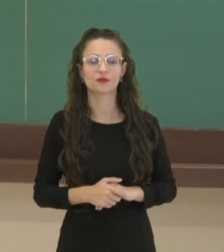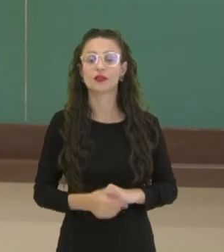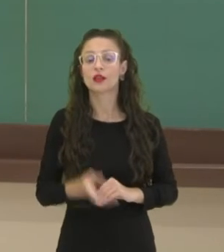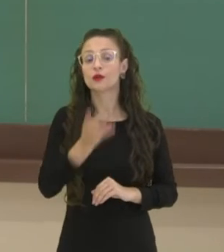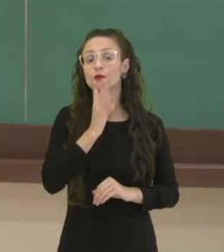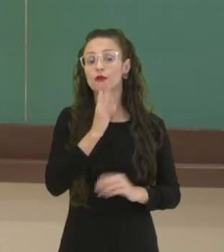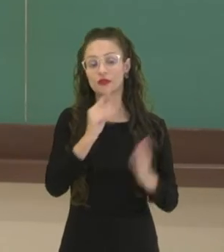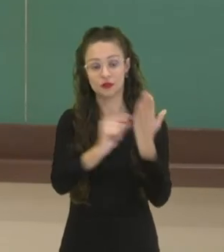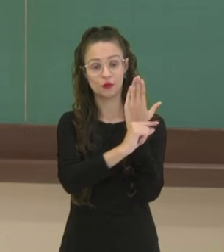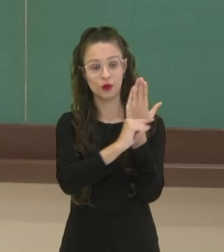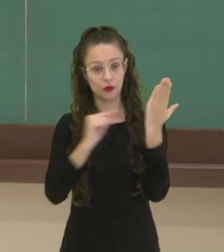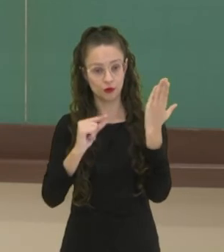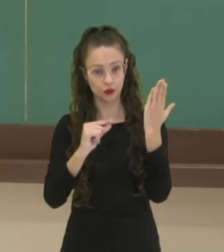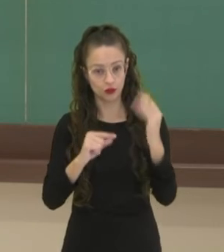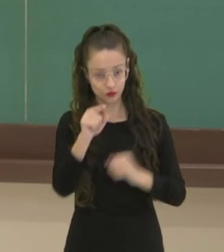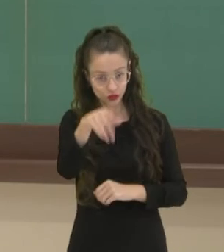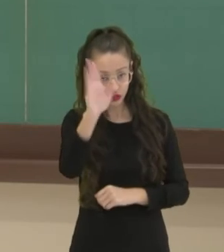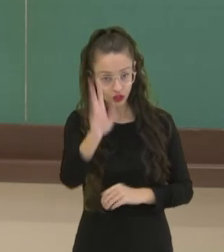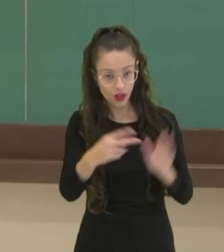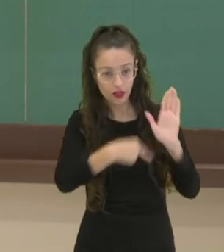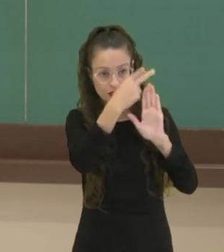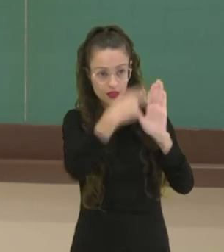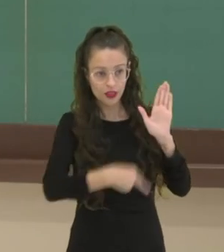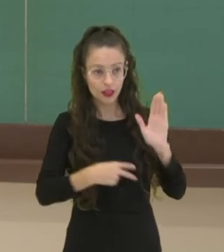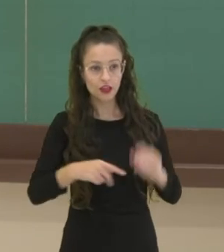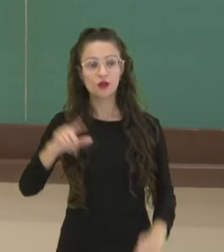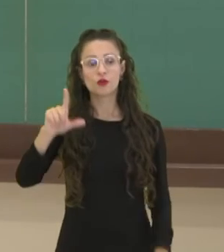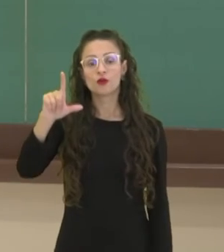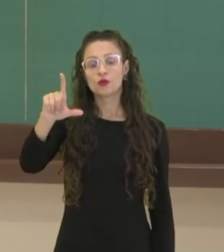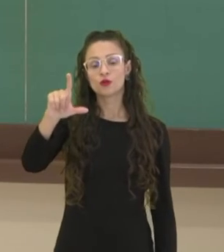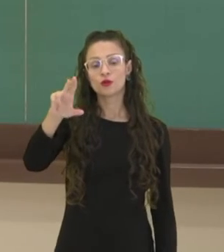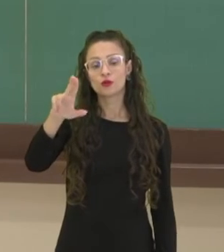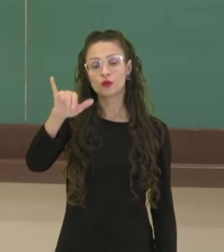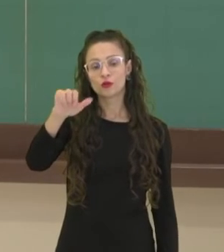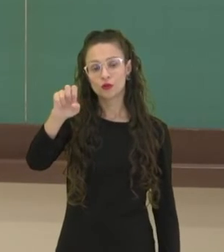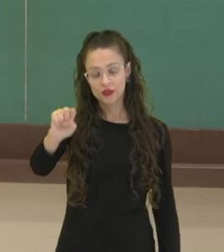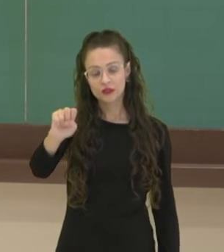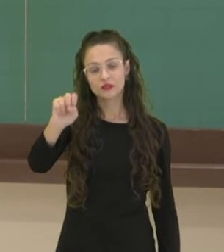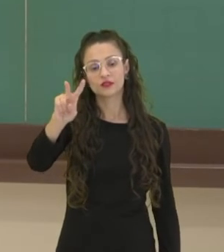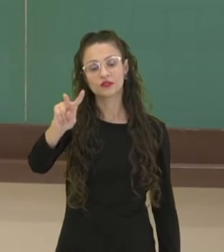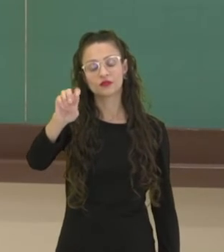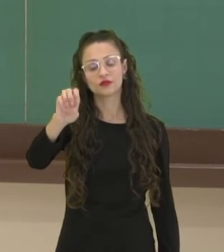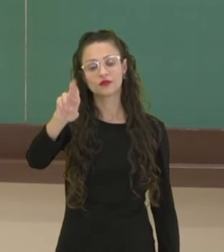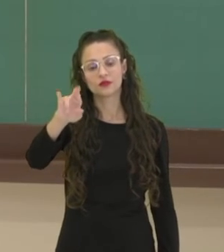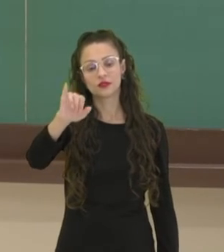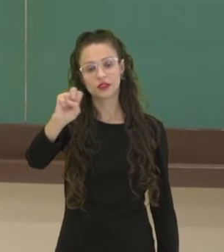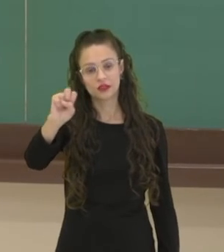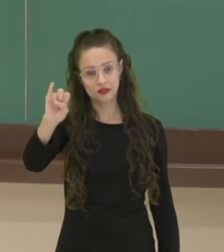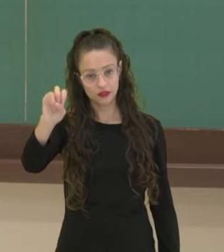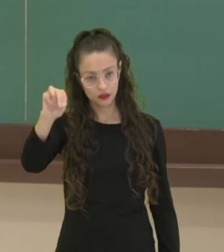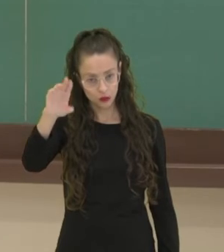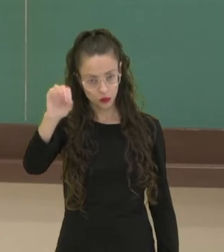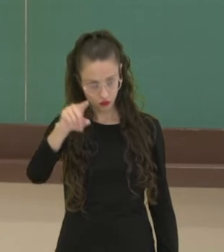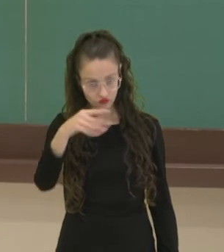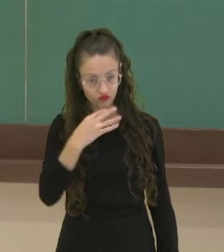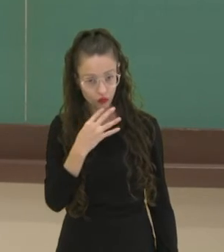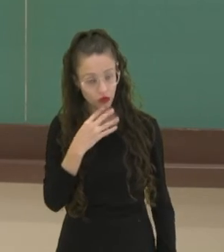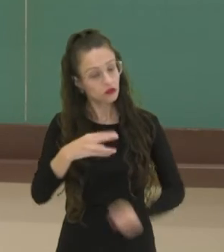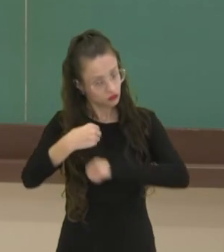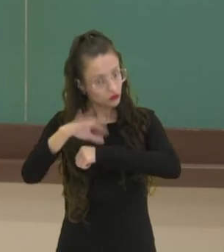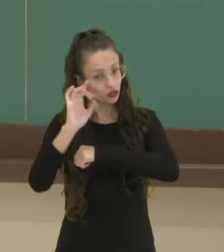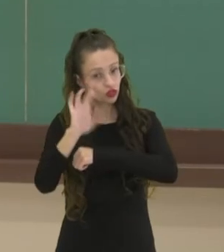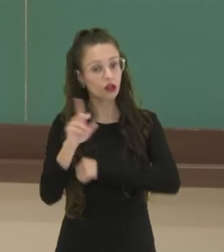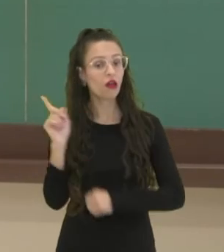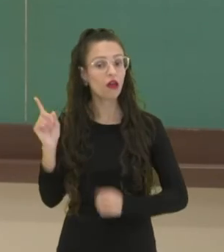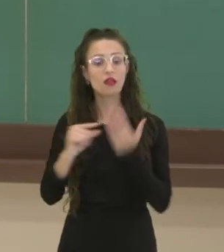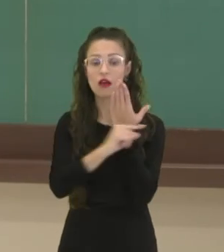Conhecendo o autor, já leu alguma coisa do Luiz Fernando Veríssimo, fora este conto? Te recomendo, é um autor